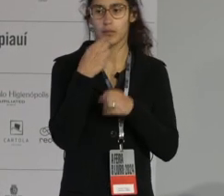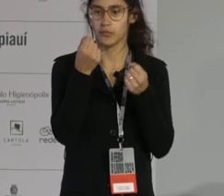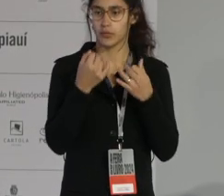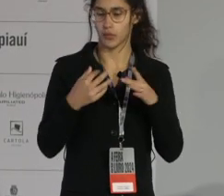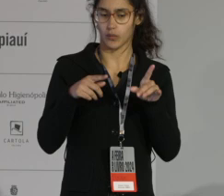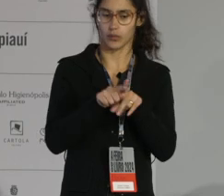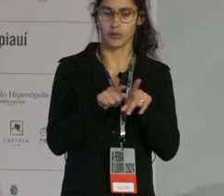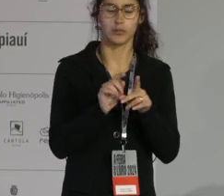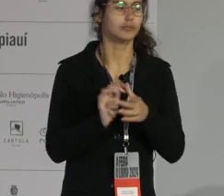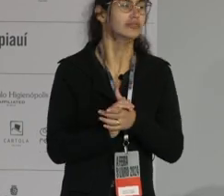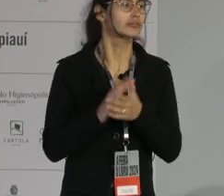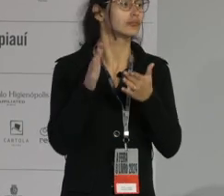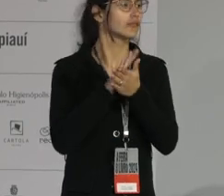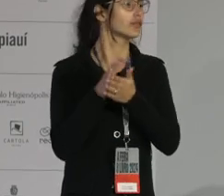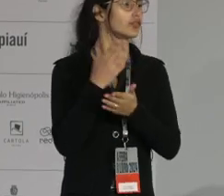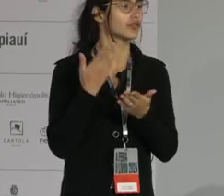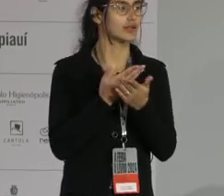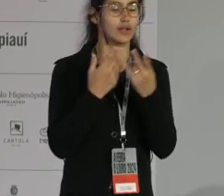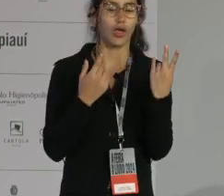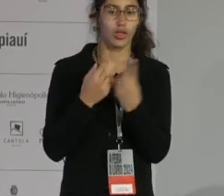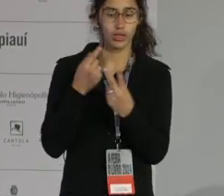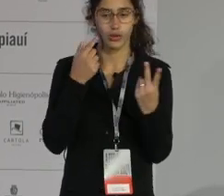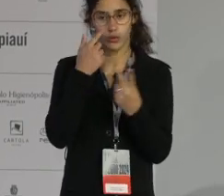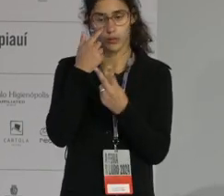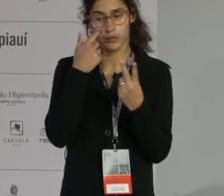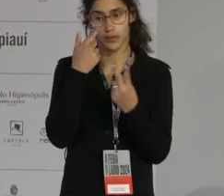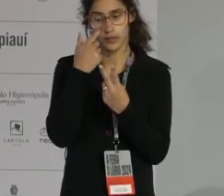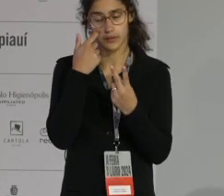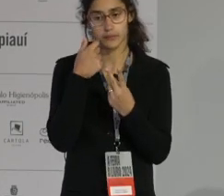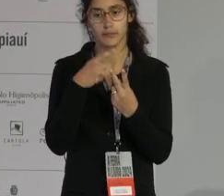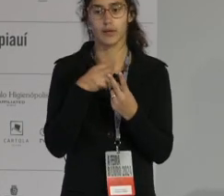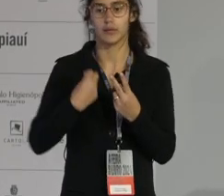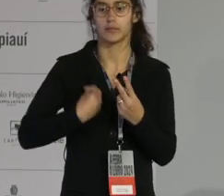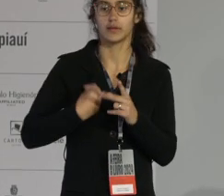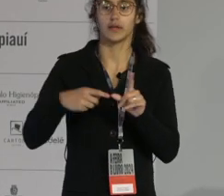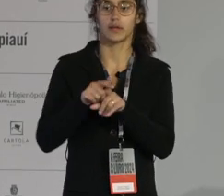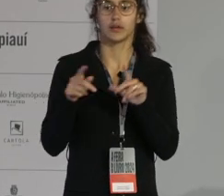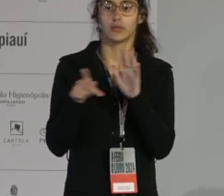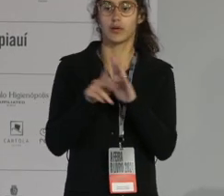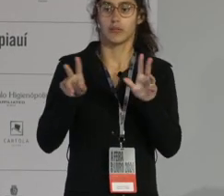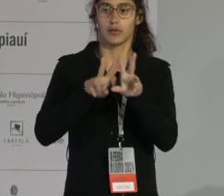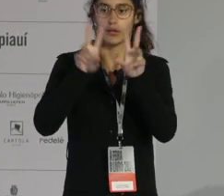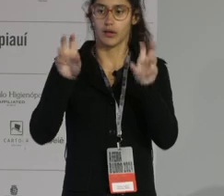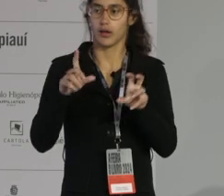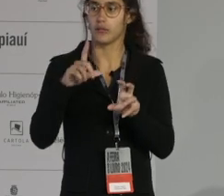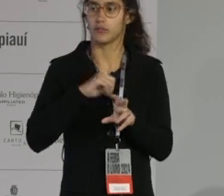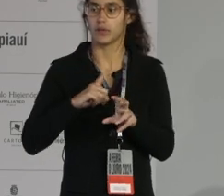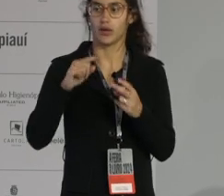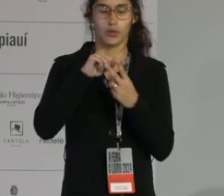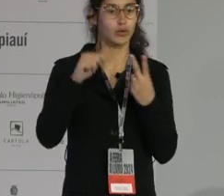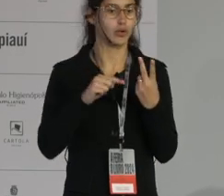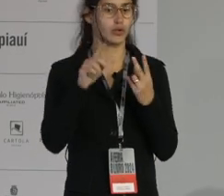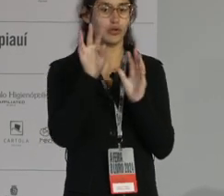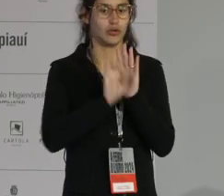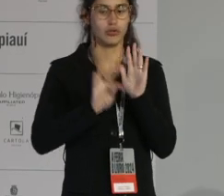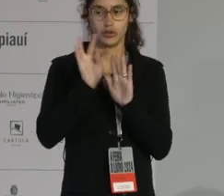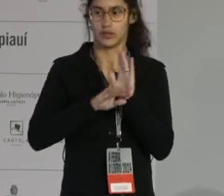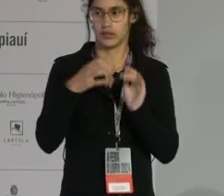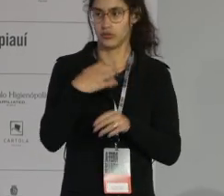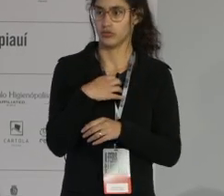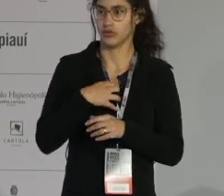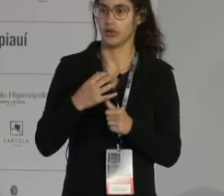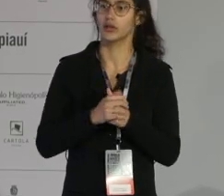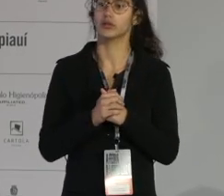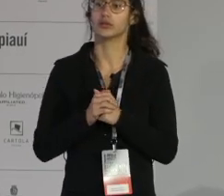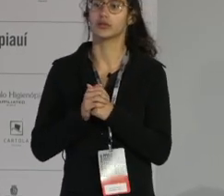também, nos livros de vocês dois, assim, que está presente no próprio título. Tem os dois títulos, eles são esse